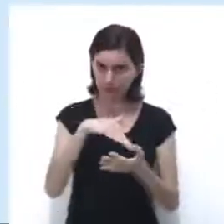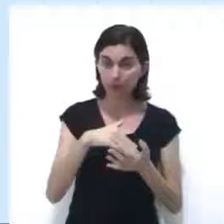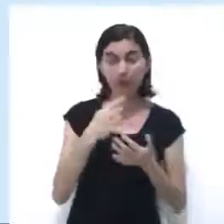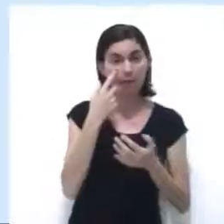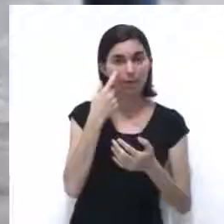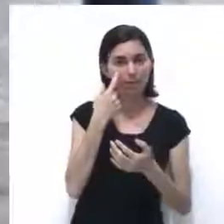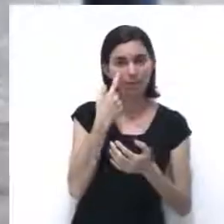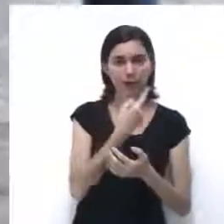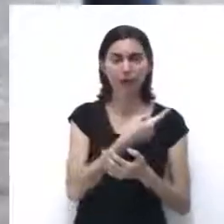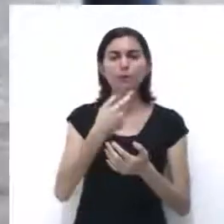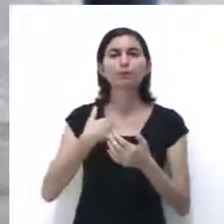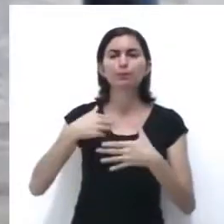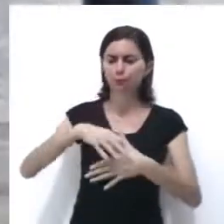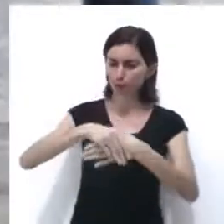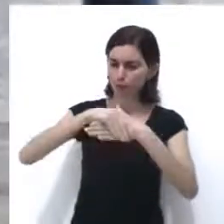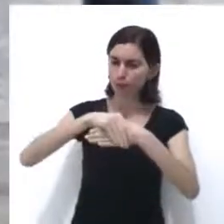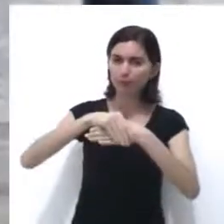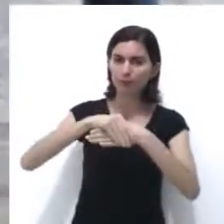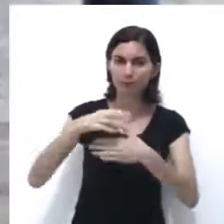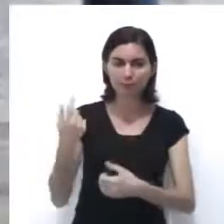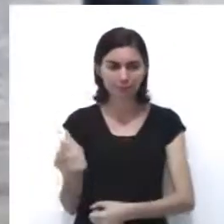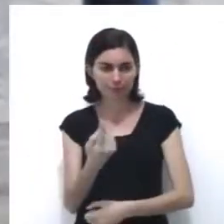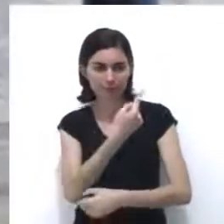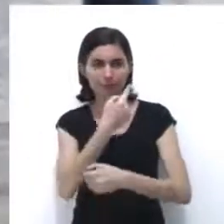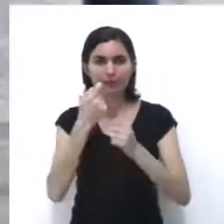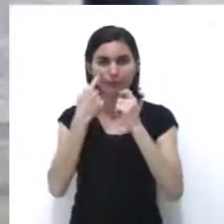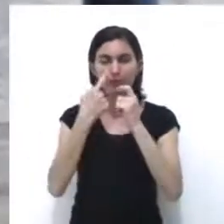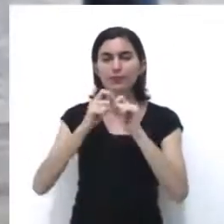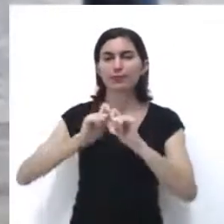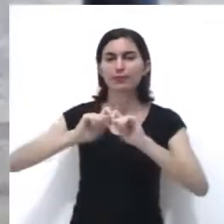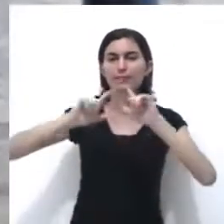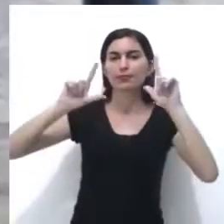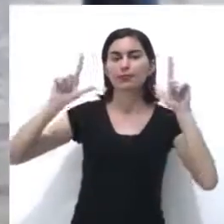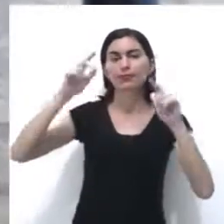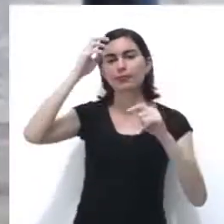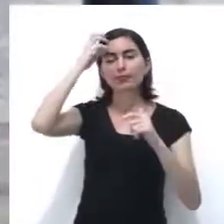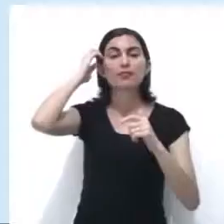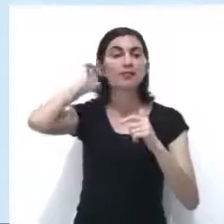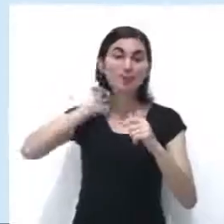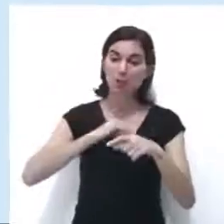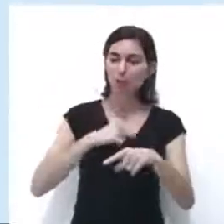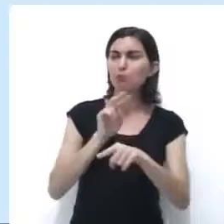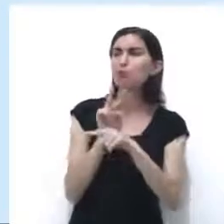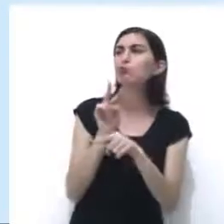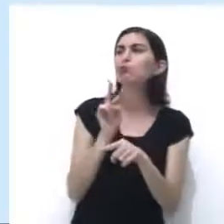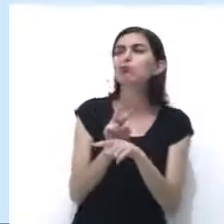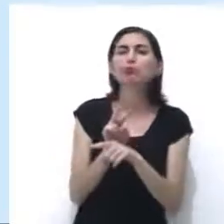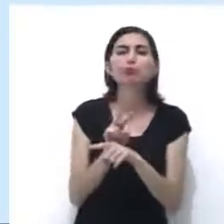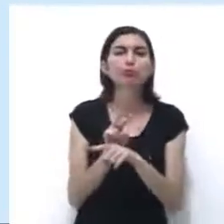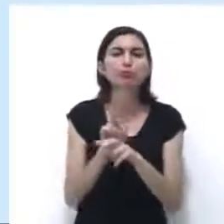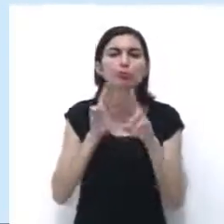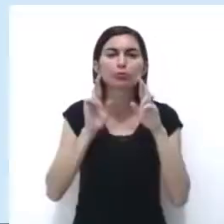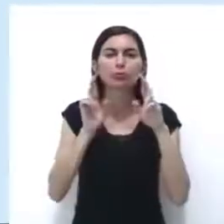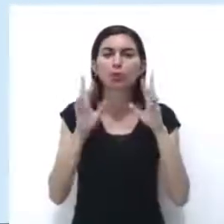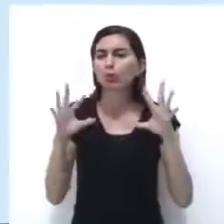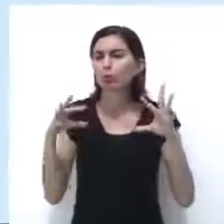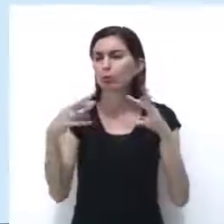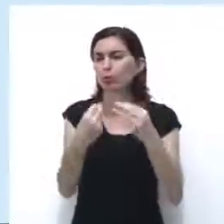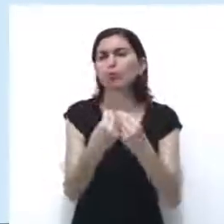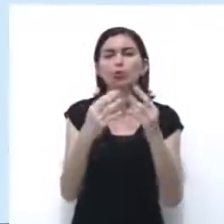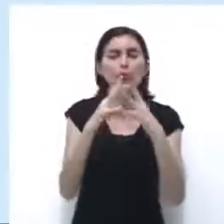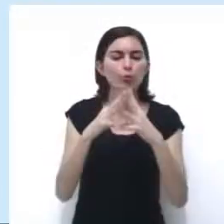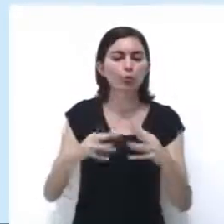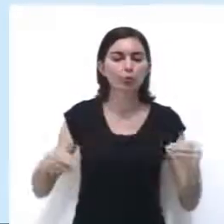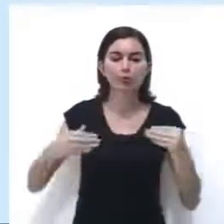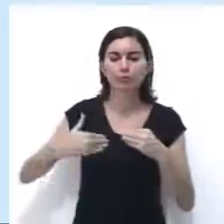nessa? Olha só, nossa saudação aí conforme aparece na sua tela. A nossa esperança é que tudo isso